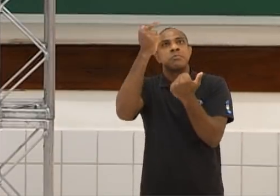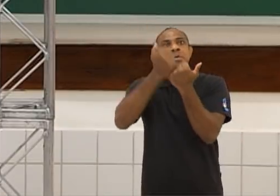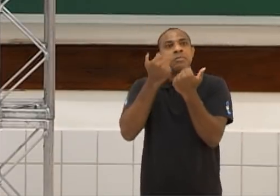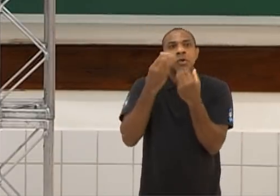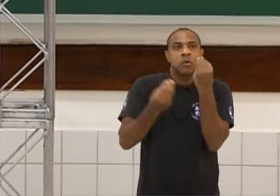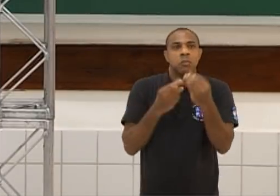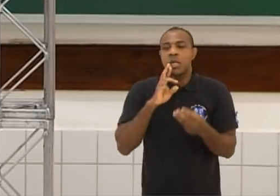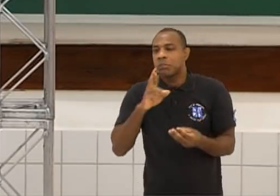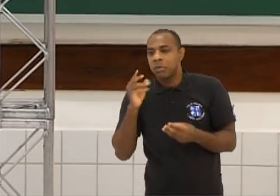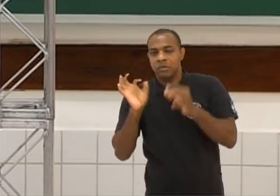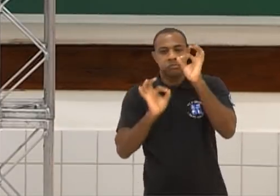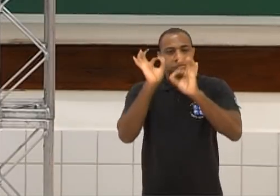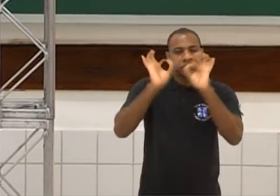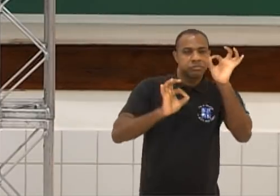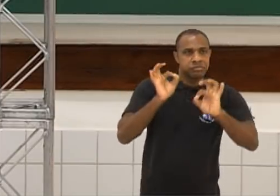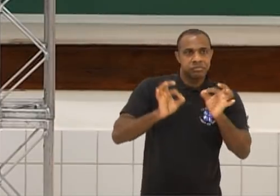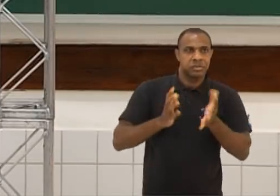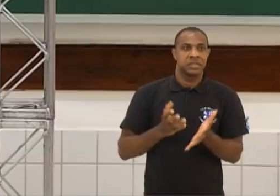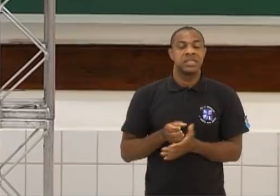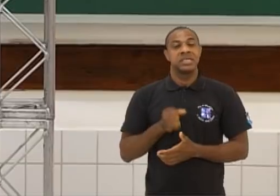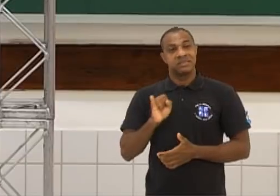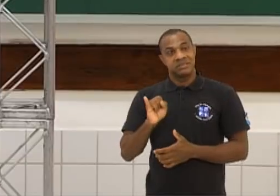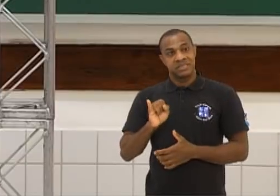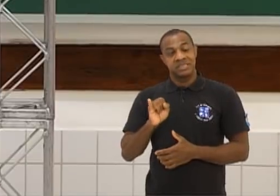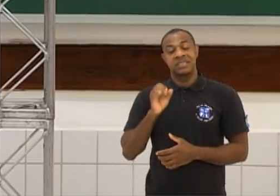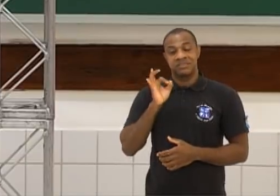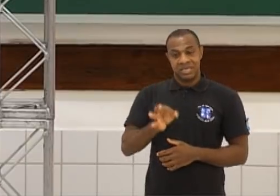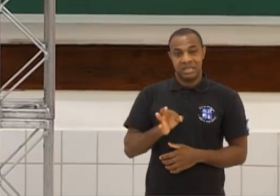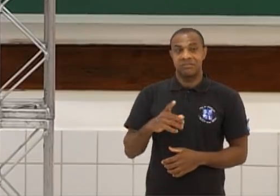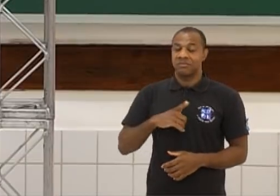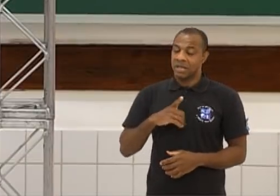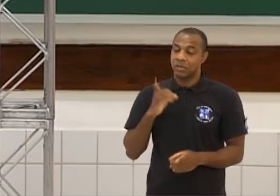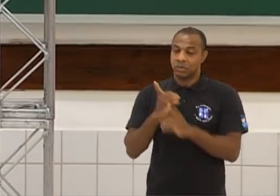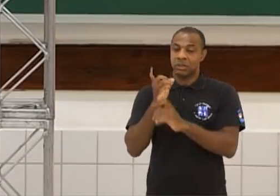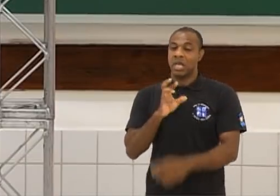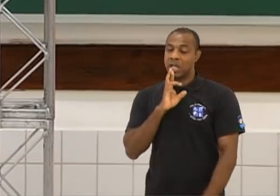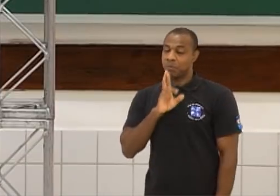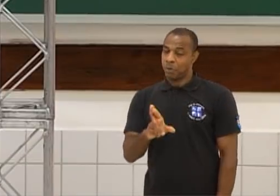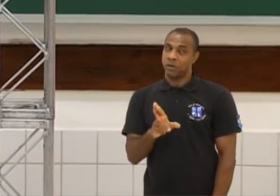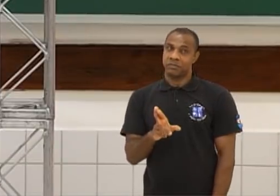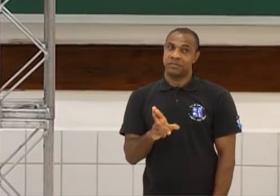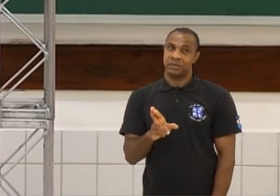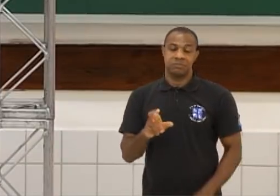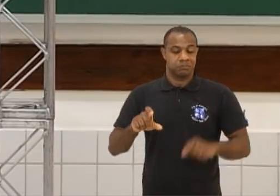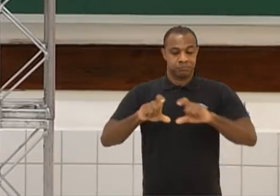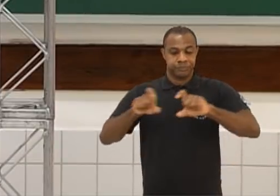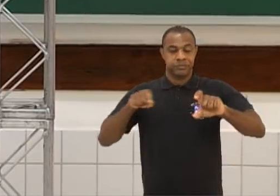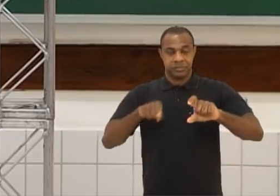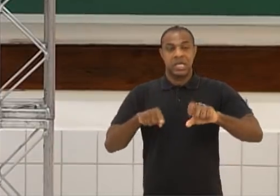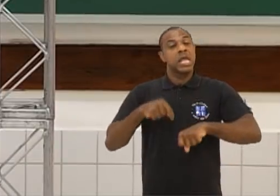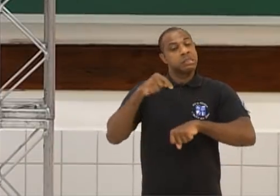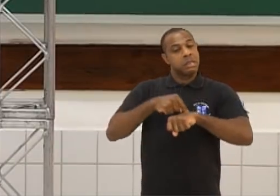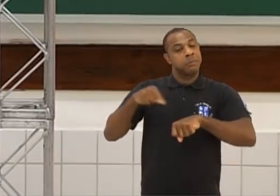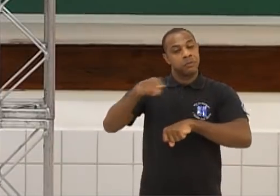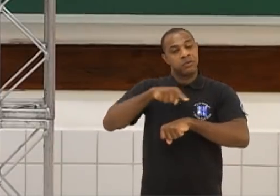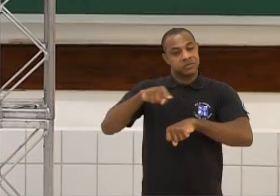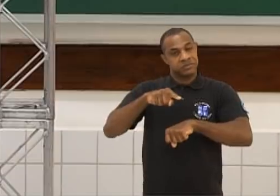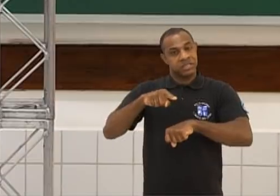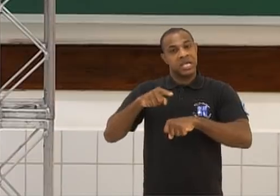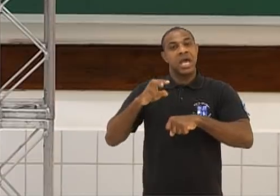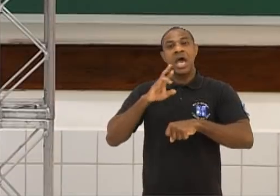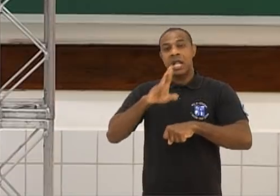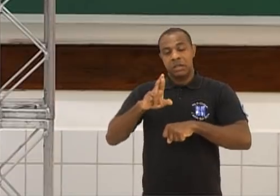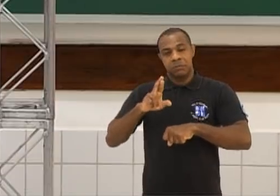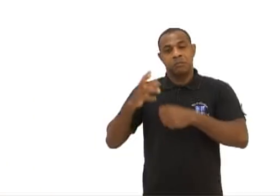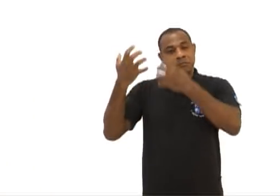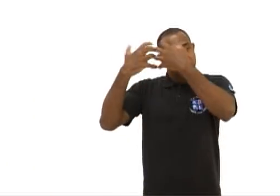igualdade, eu acabei de encontrar a solução dessa equação. Lembram? Raiz ou solução? Eu vou dar um tempo para vocês e a gente já